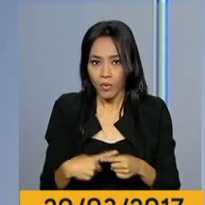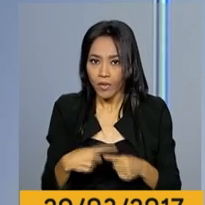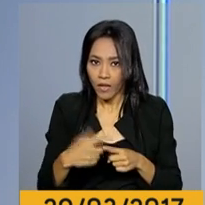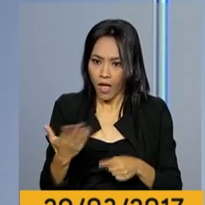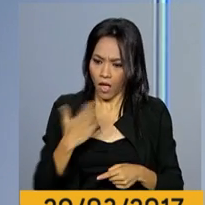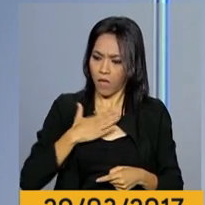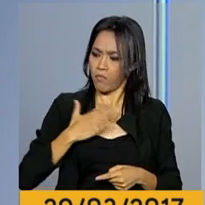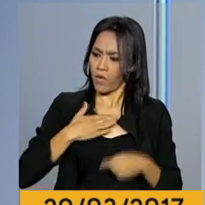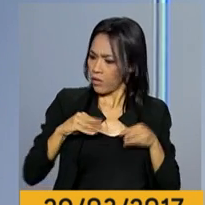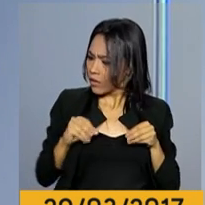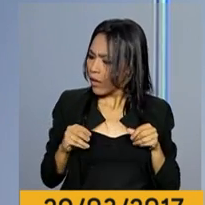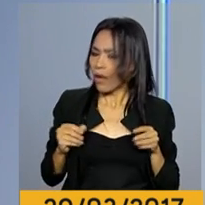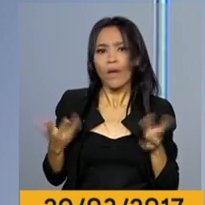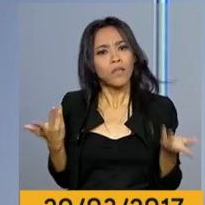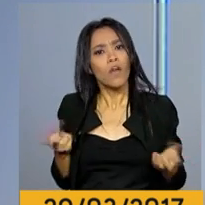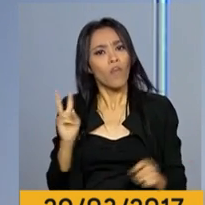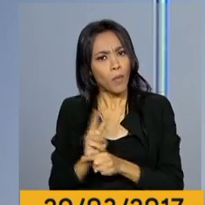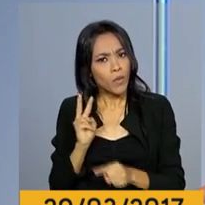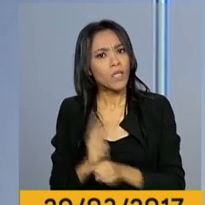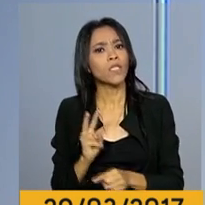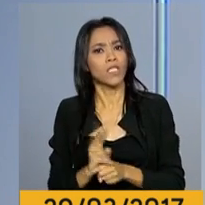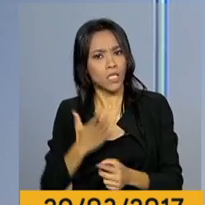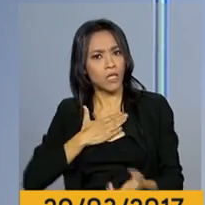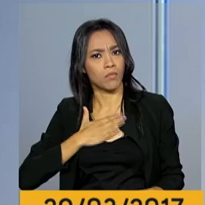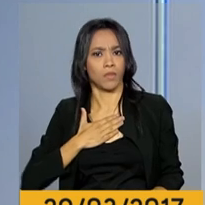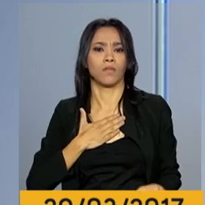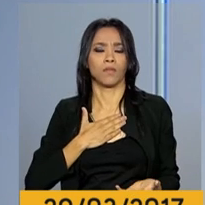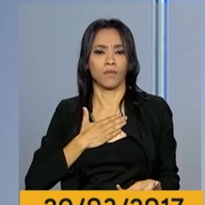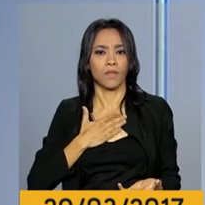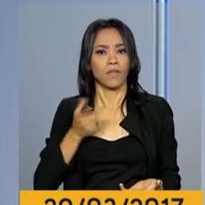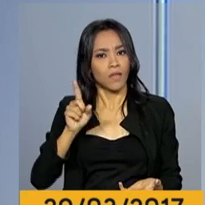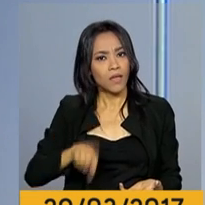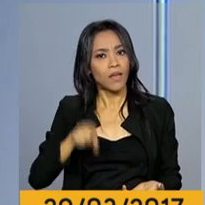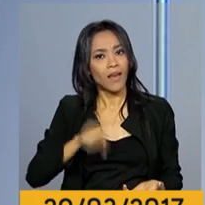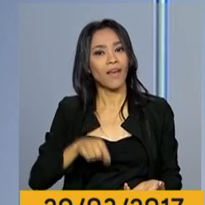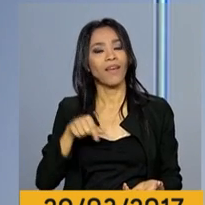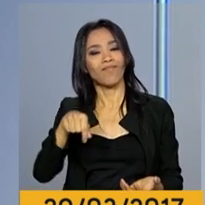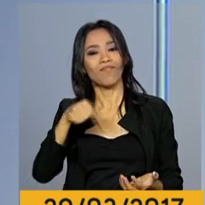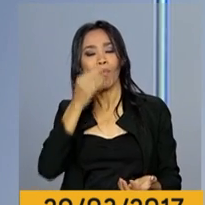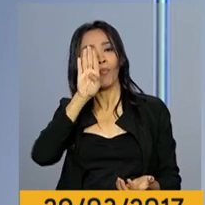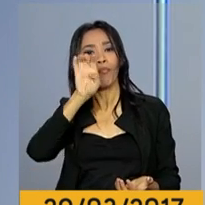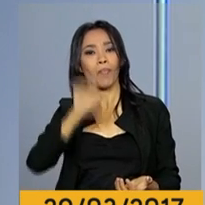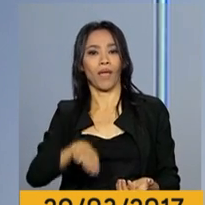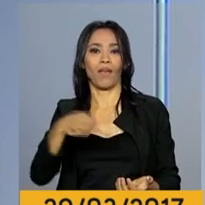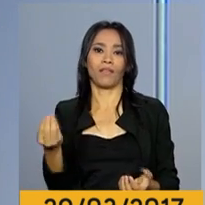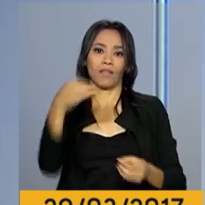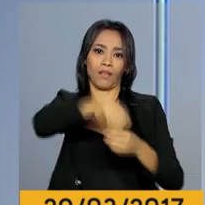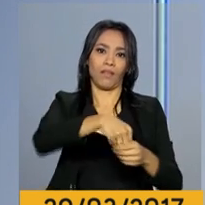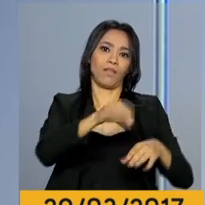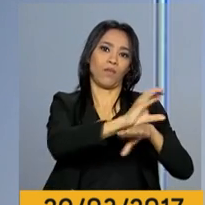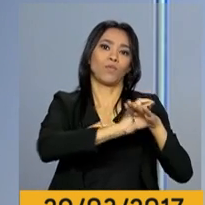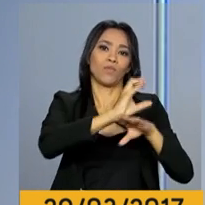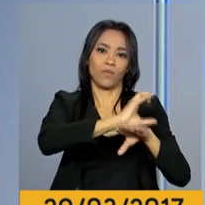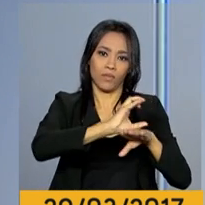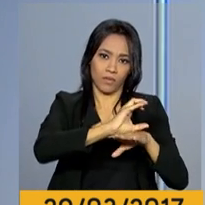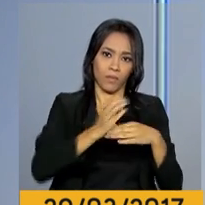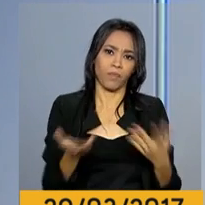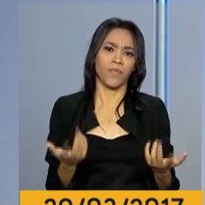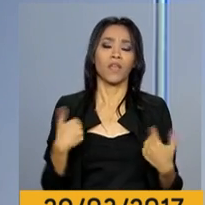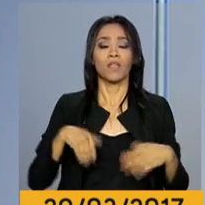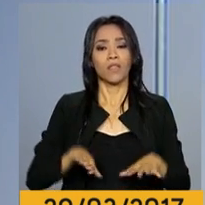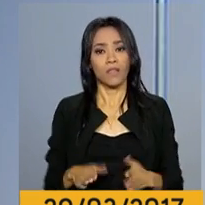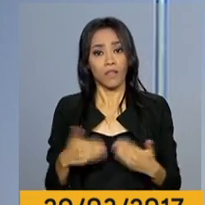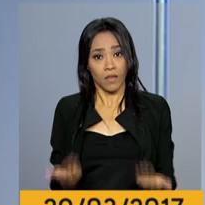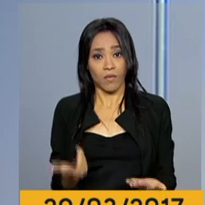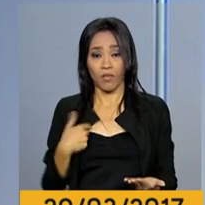sua propriedade e à propriedade é um bem fundamental estabelecido na constituição federal então meus amigos eu não